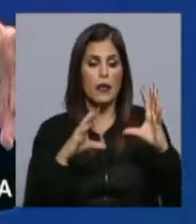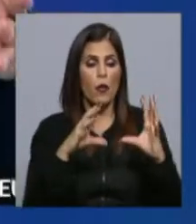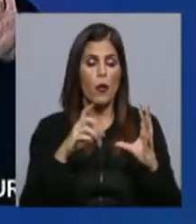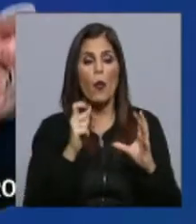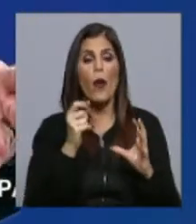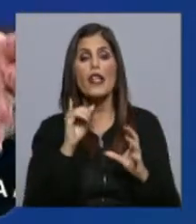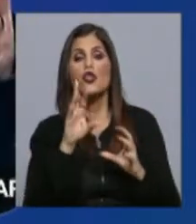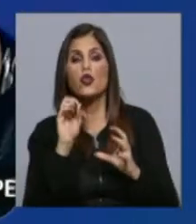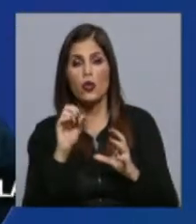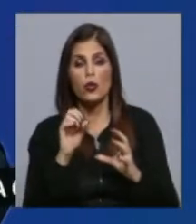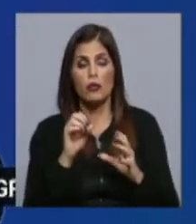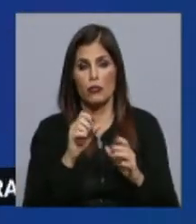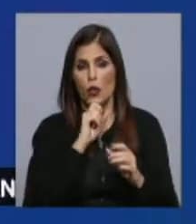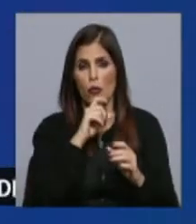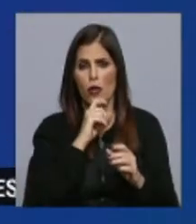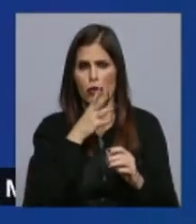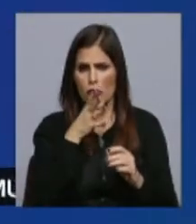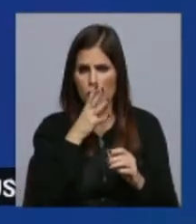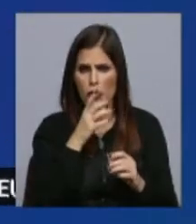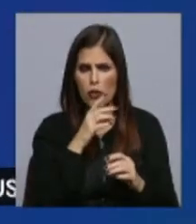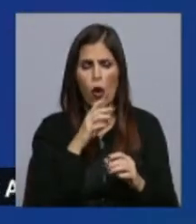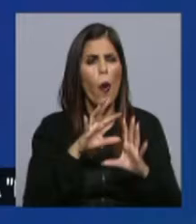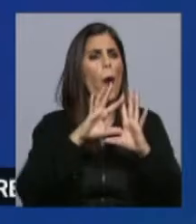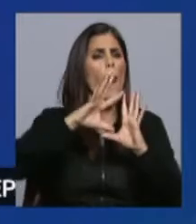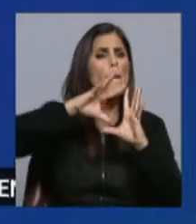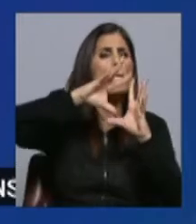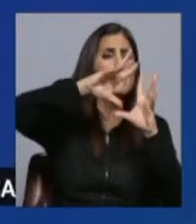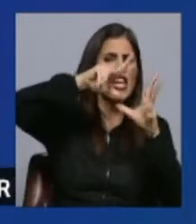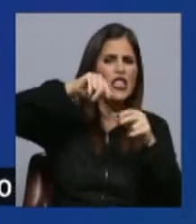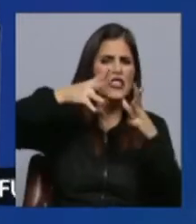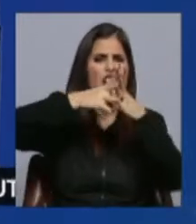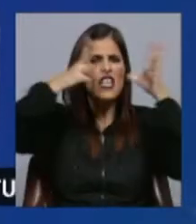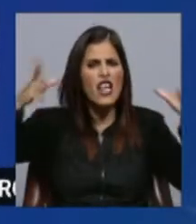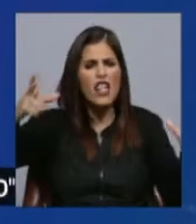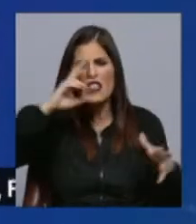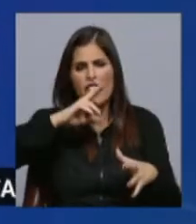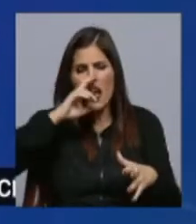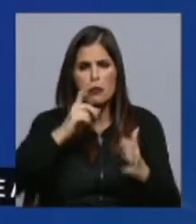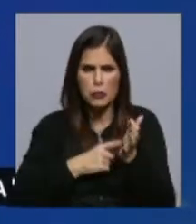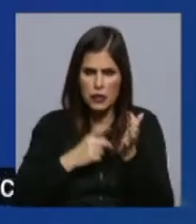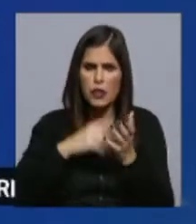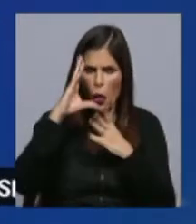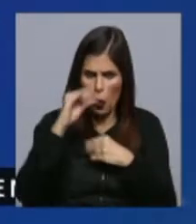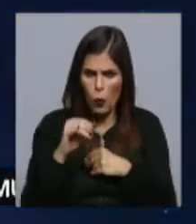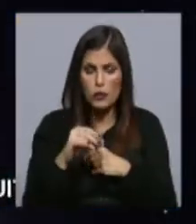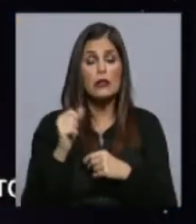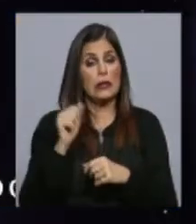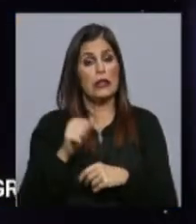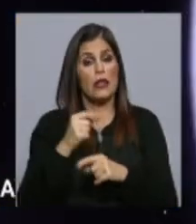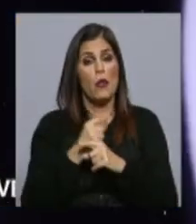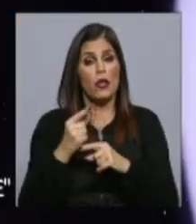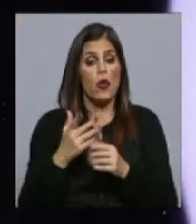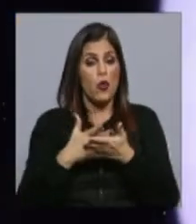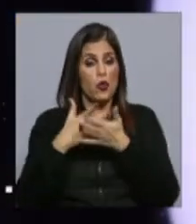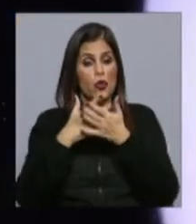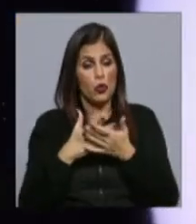Um planeta gigante, gasoso, se calhar precisa também da ajuda das suas luas. Porquê? Porque, de acordo com um estudo observacional, mas também com muitas